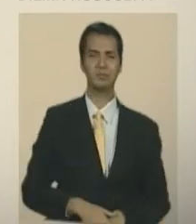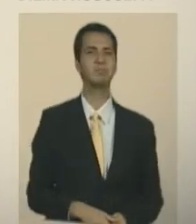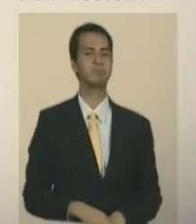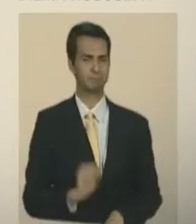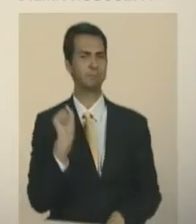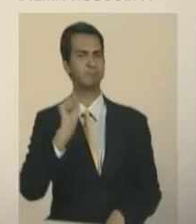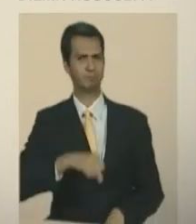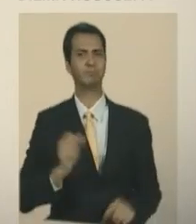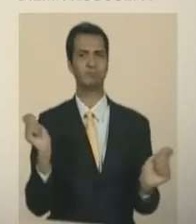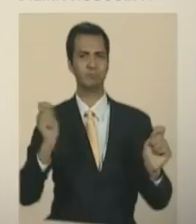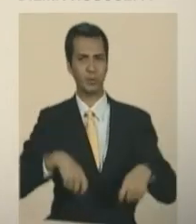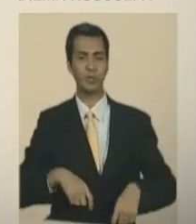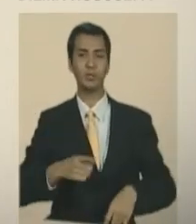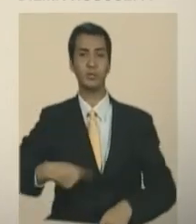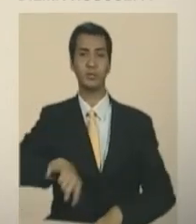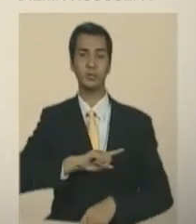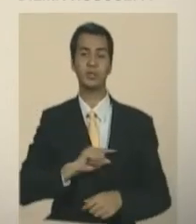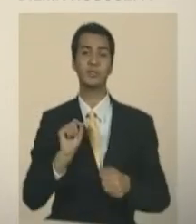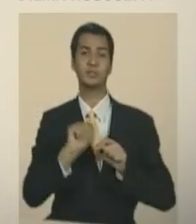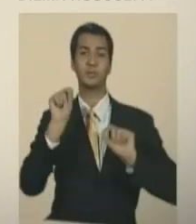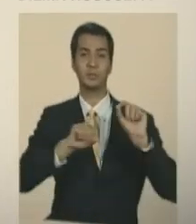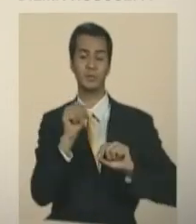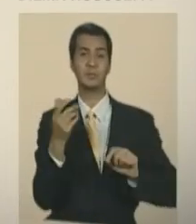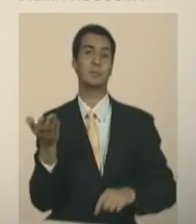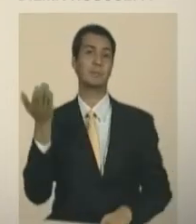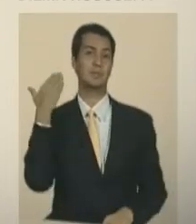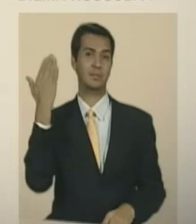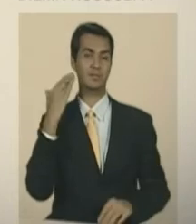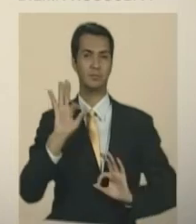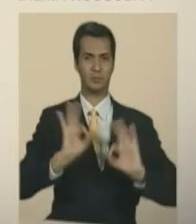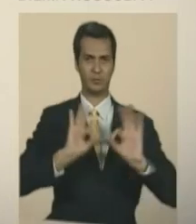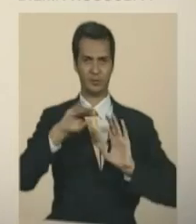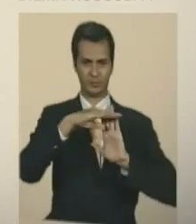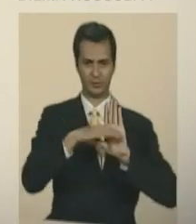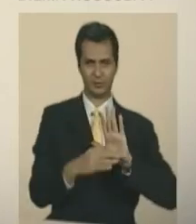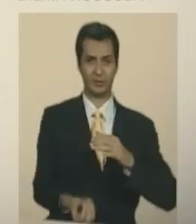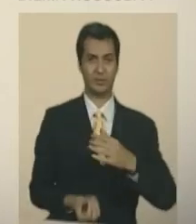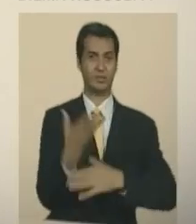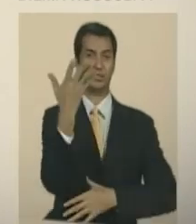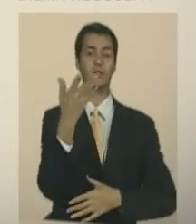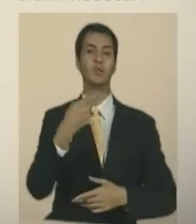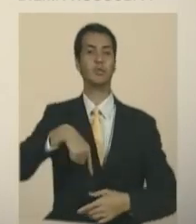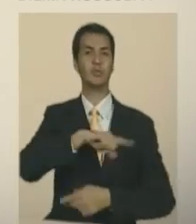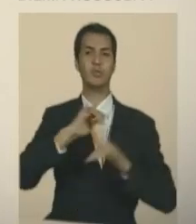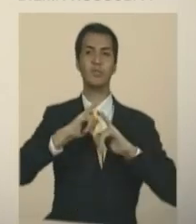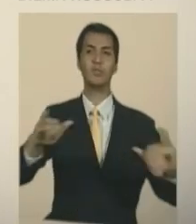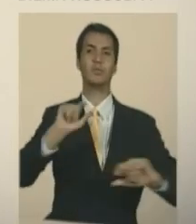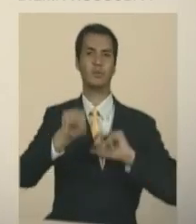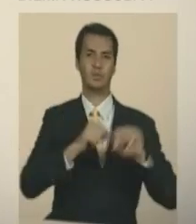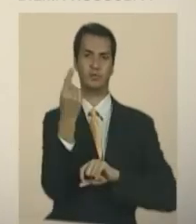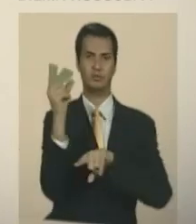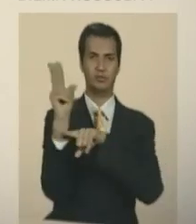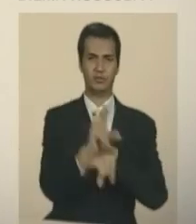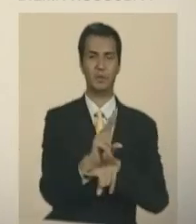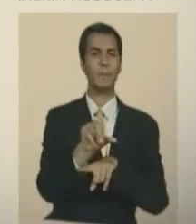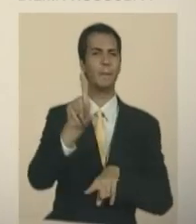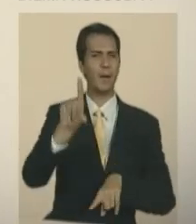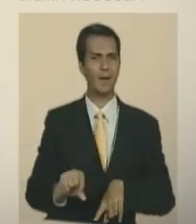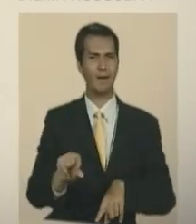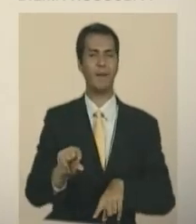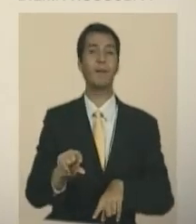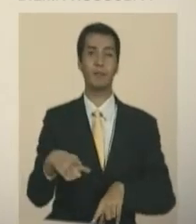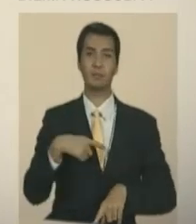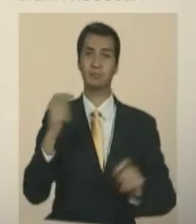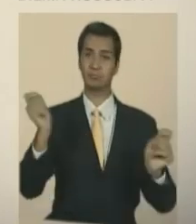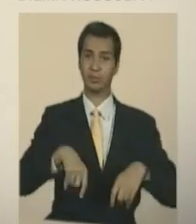nosso confirmamos aquilo que dizíamos no lançamento do programa que o crédito barato tem o poder de transformar vidas